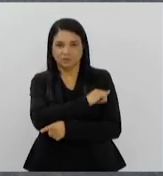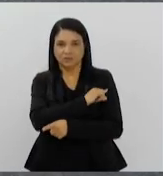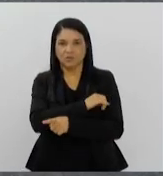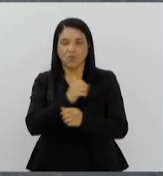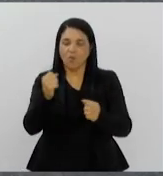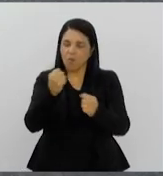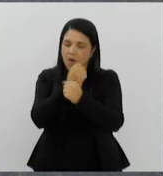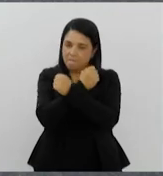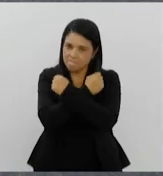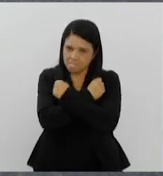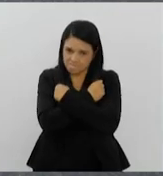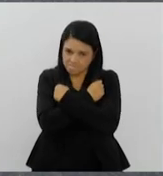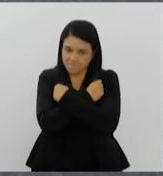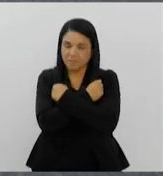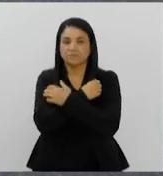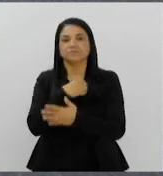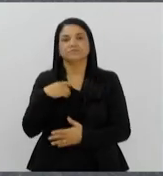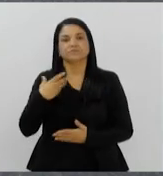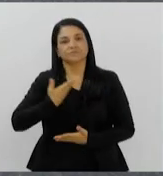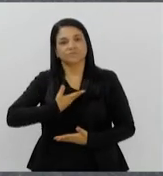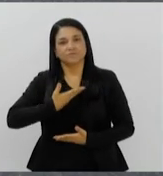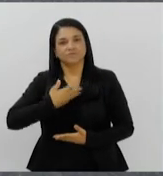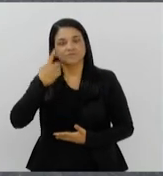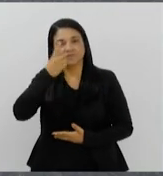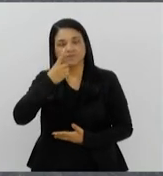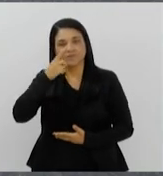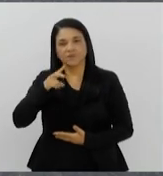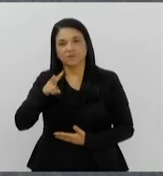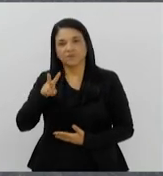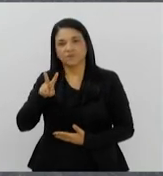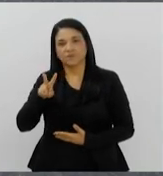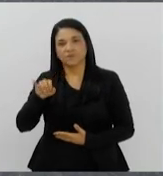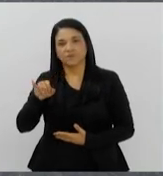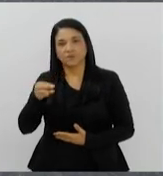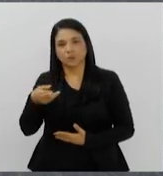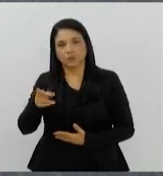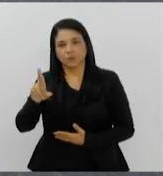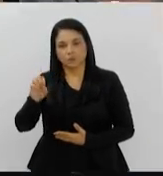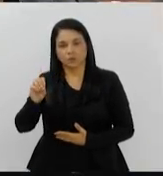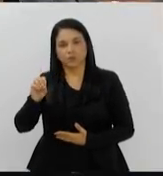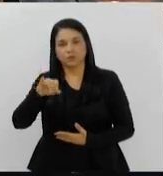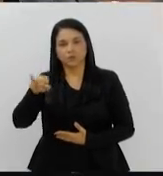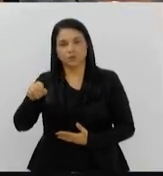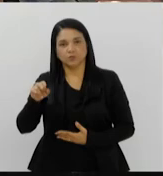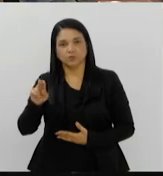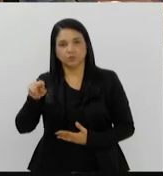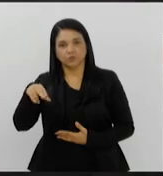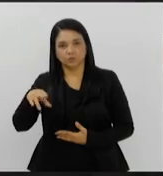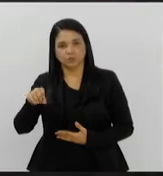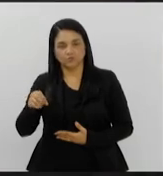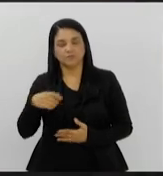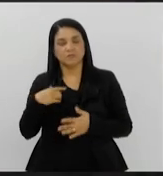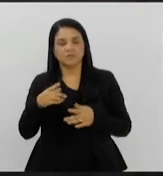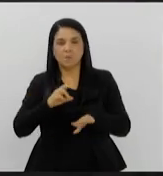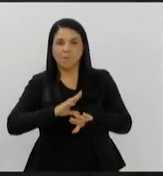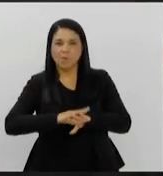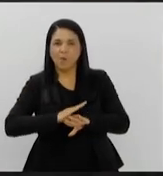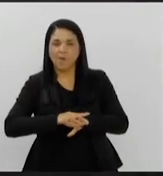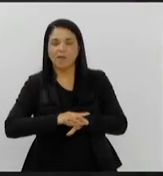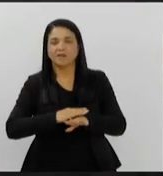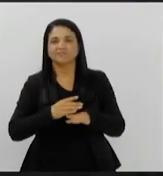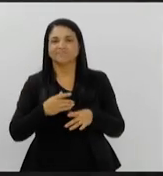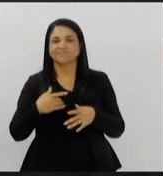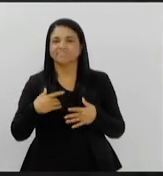abraço fraterno ao querido companheiro Vitor Júnior nesse momento tão doloroso. Obrigada. Muito obrigado, Marta, pela parte. Já ia falar aqui